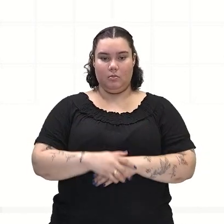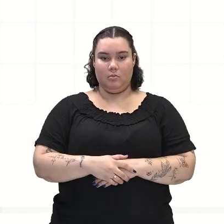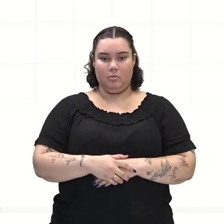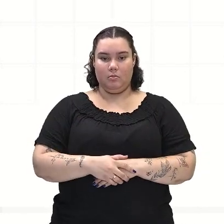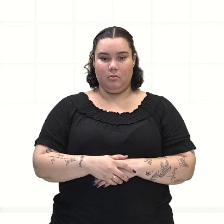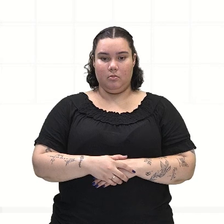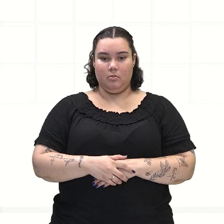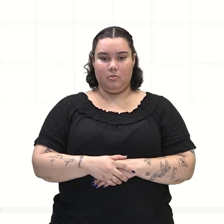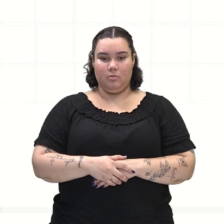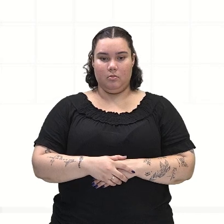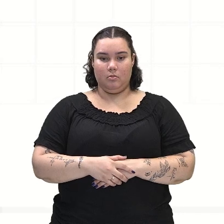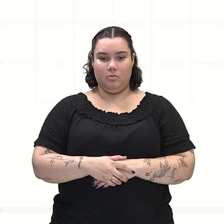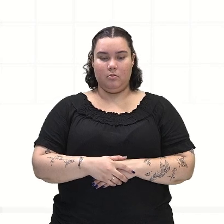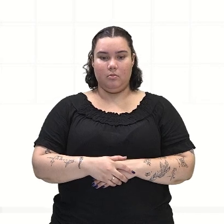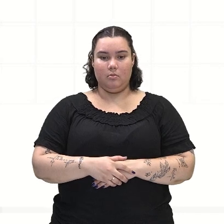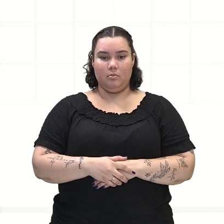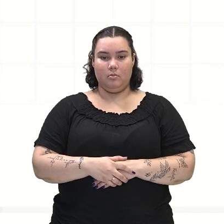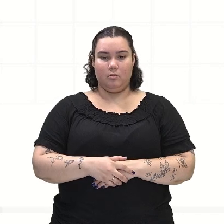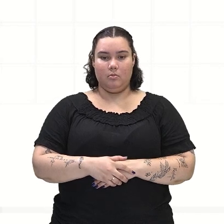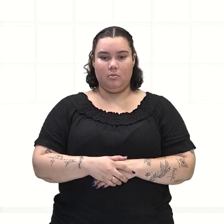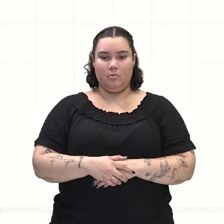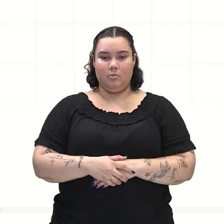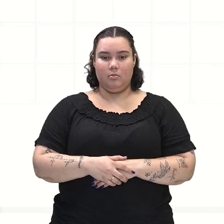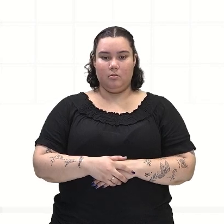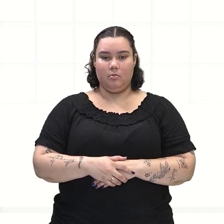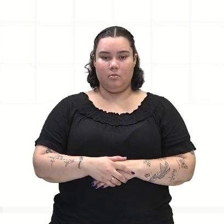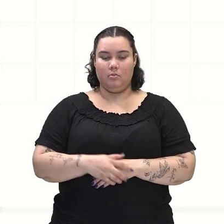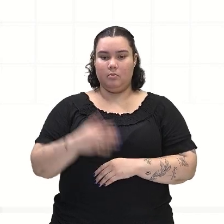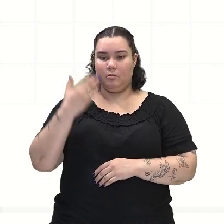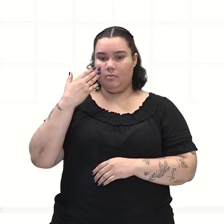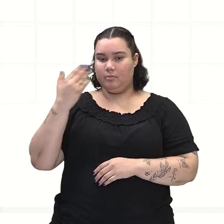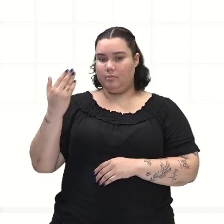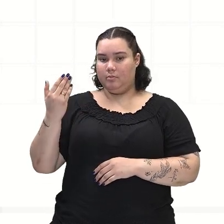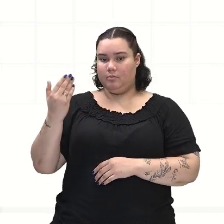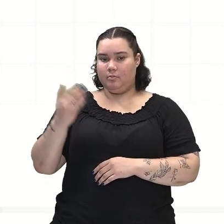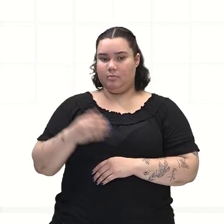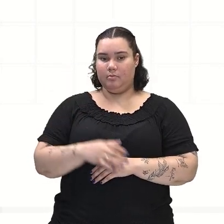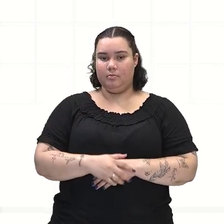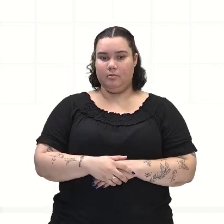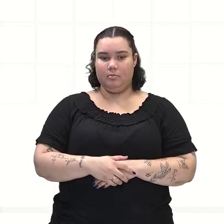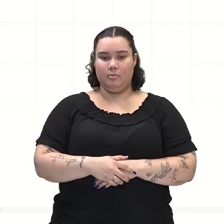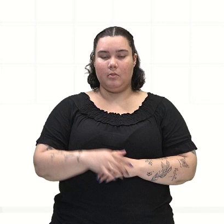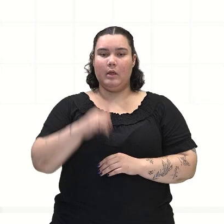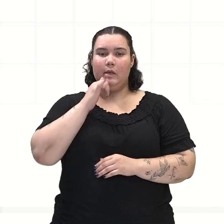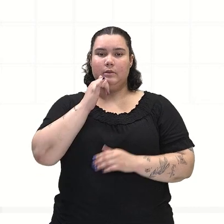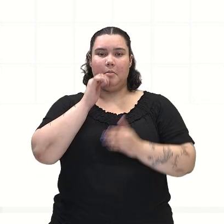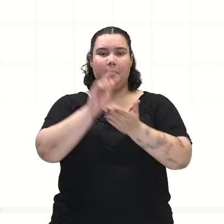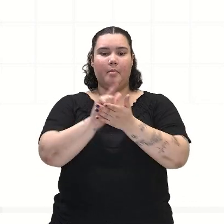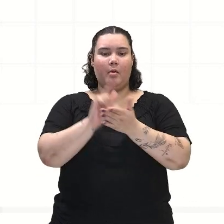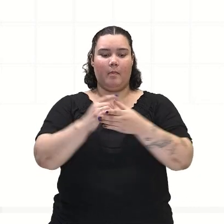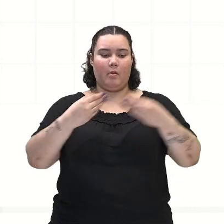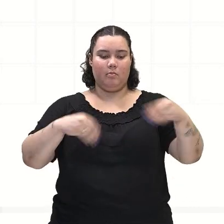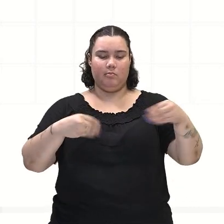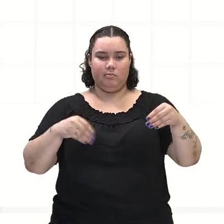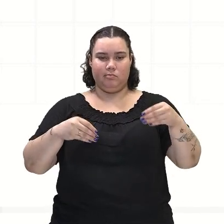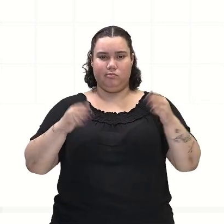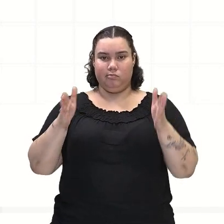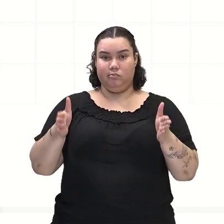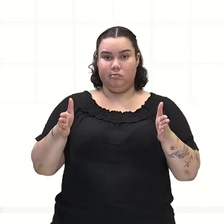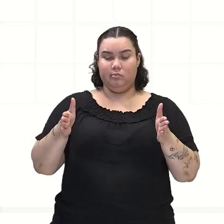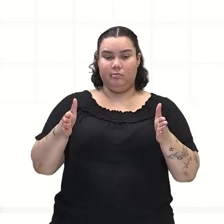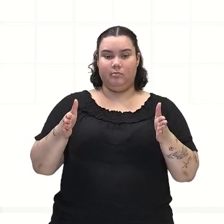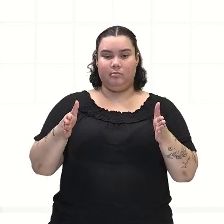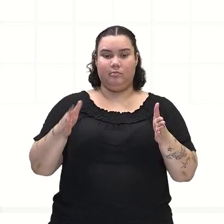aqui para vocês. Ele vai ter aqui na base um retângulo, como se fosse a nossa folha de papel. Beleza?